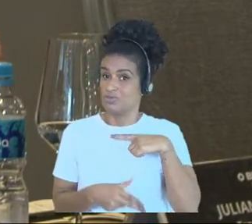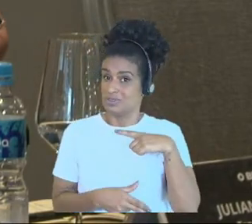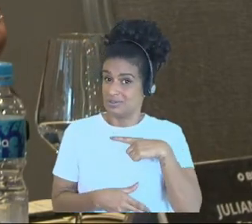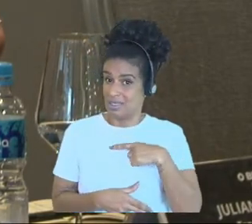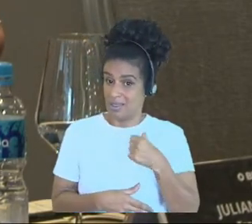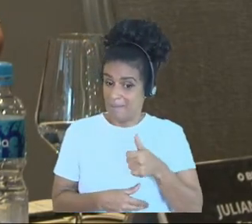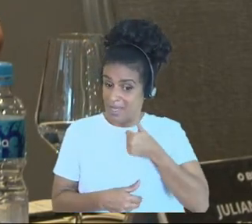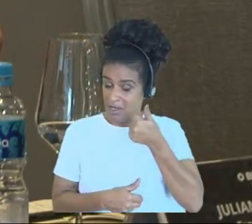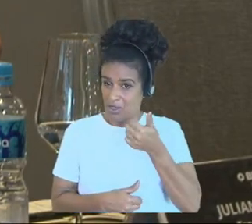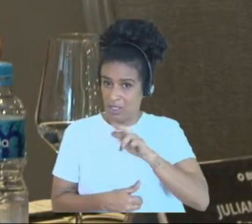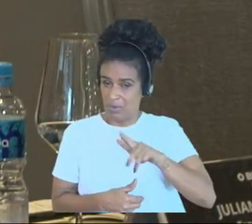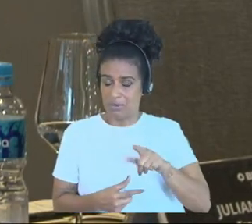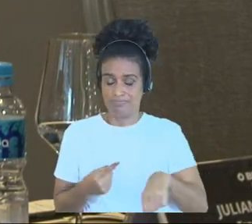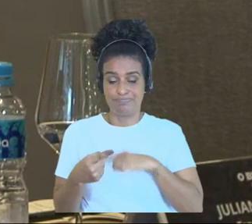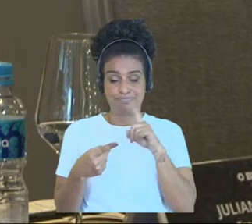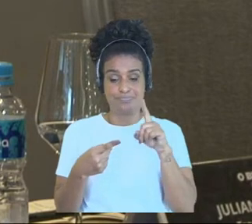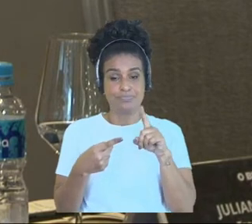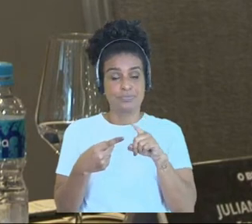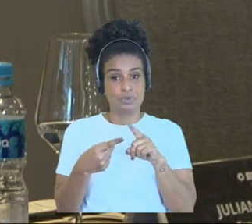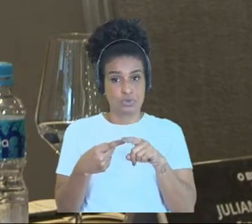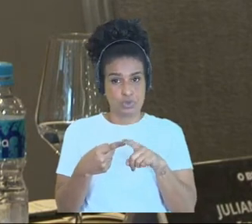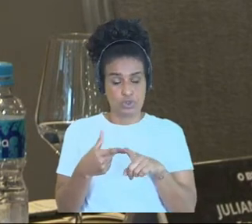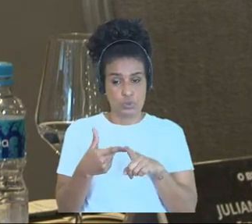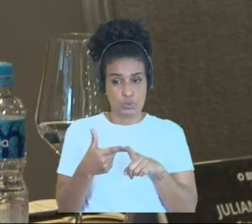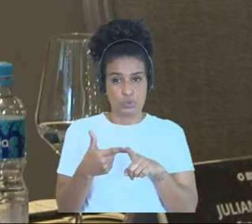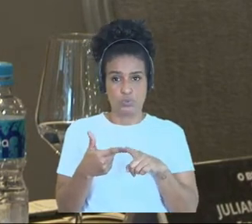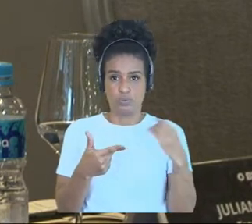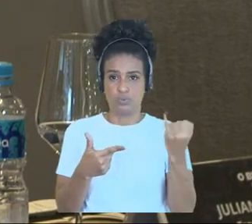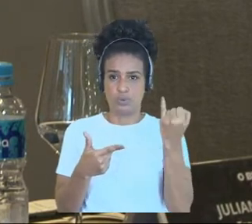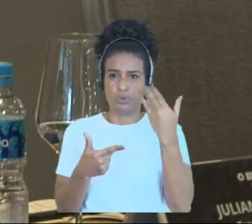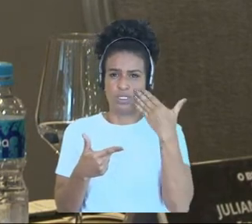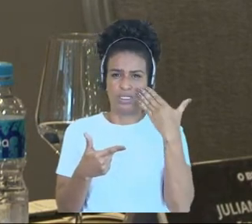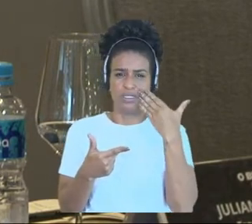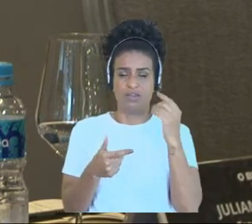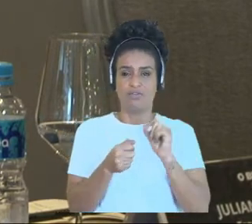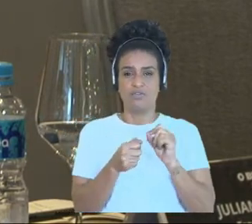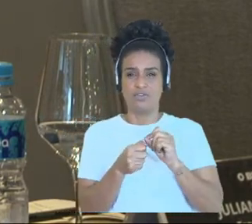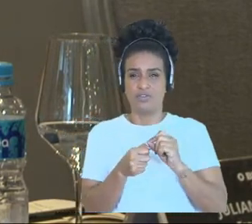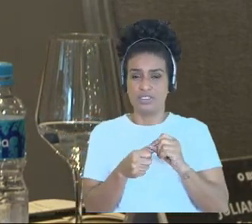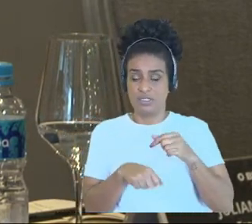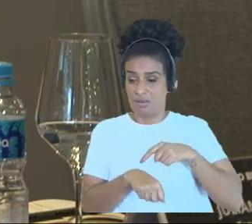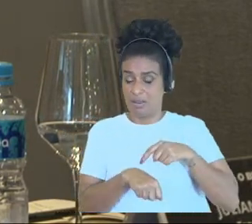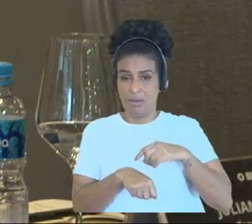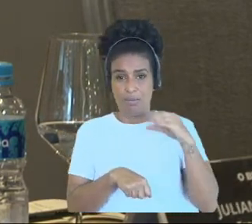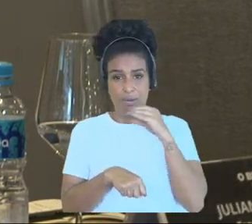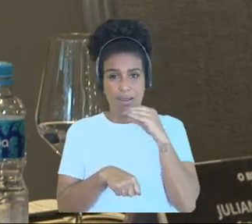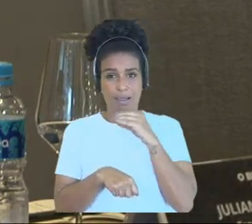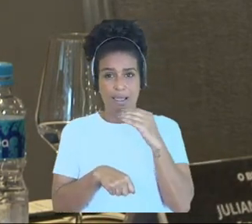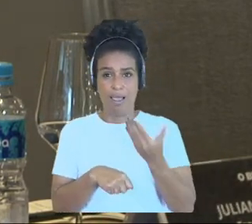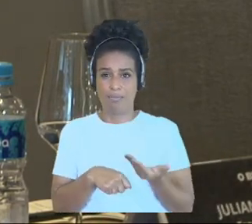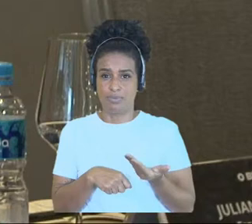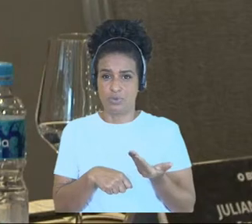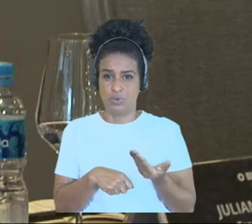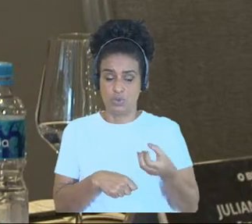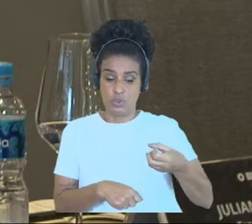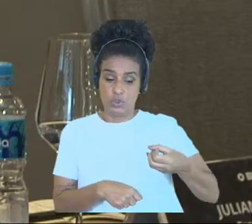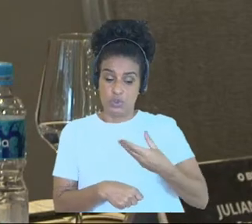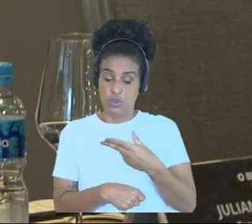O segundo ponto, que é muito importante da gente entender, que a gente precisa fazer, e isso precisa ser feito logo, né, por isso que o